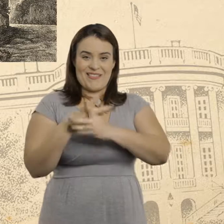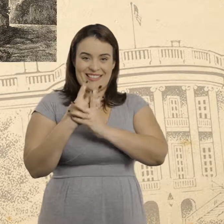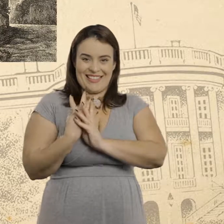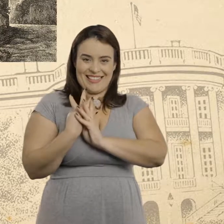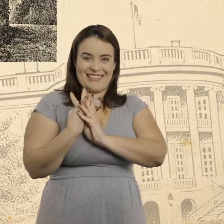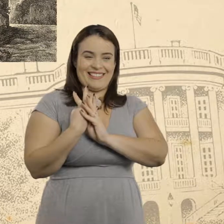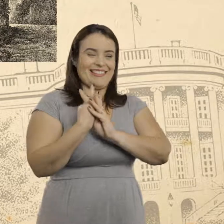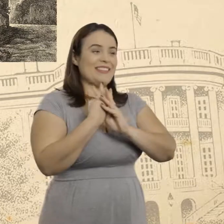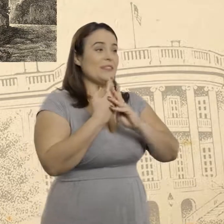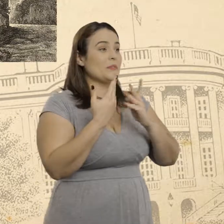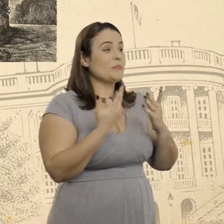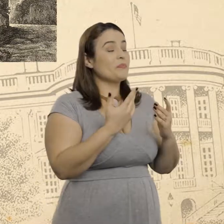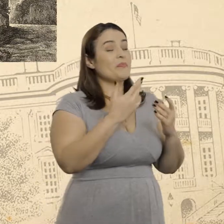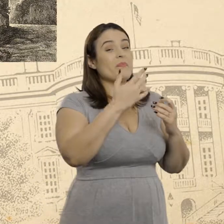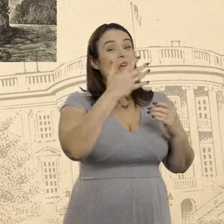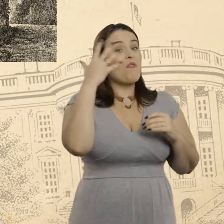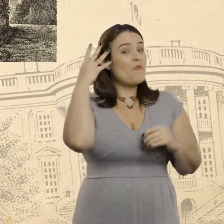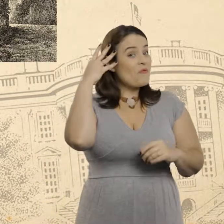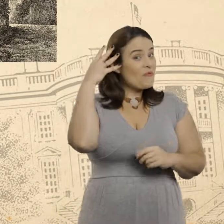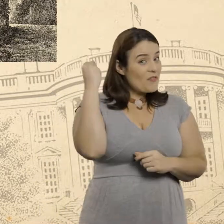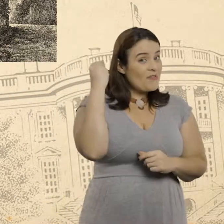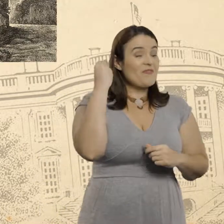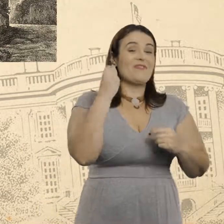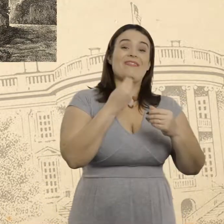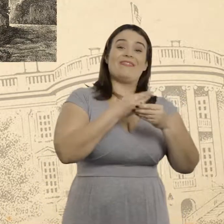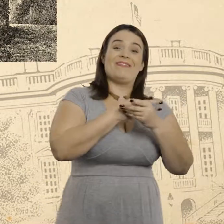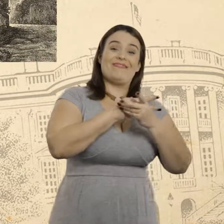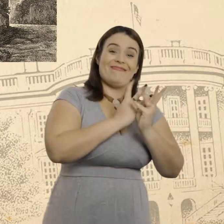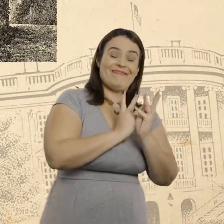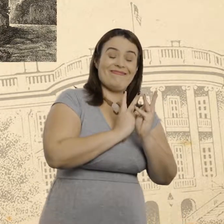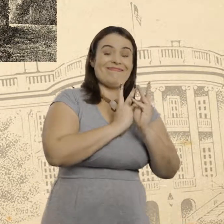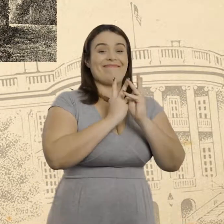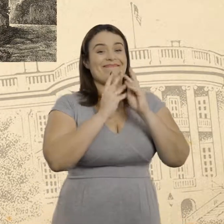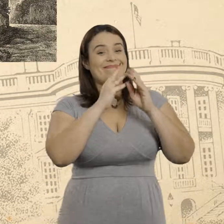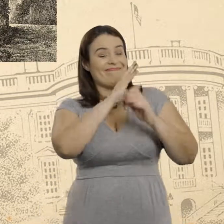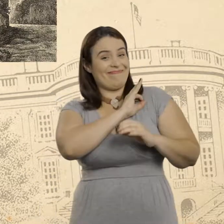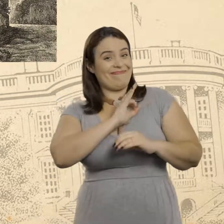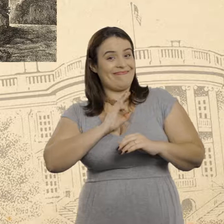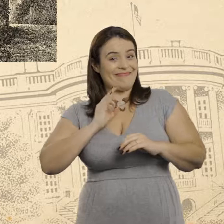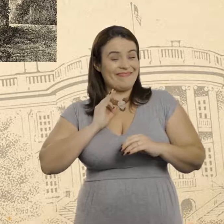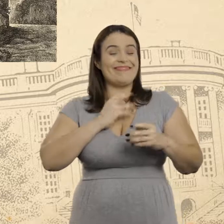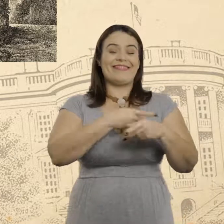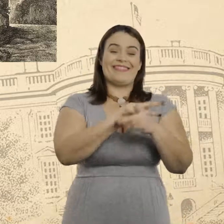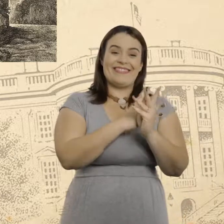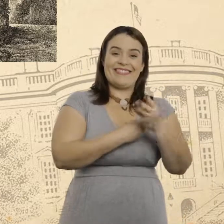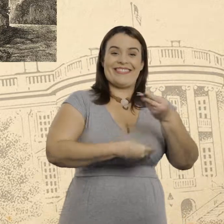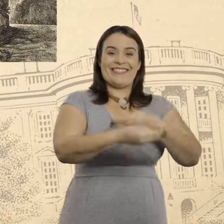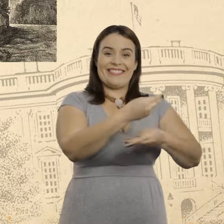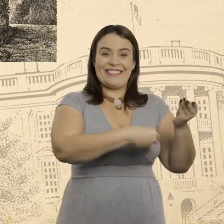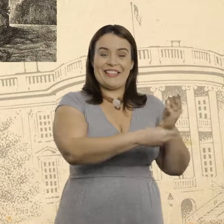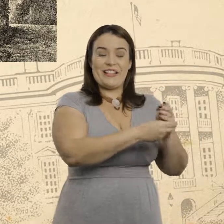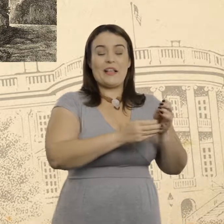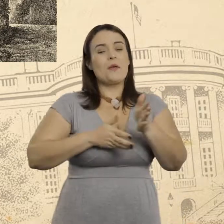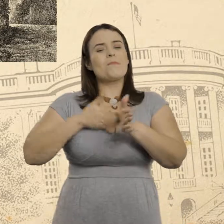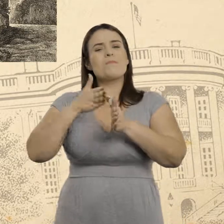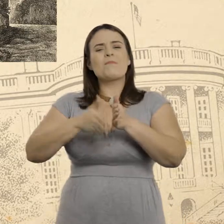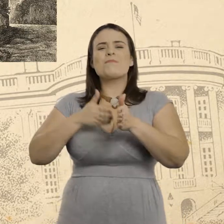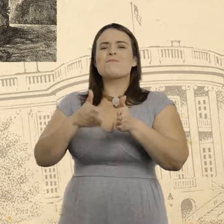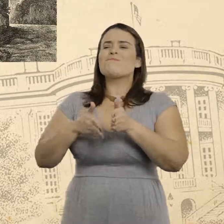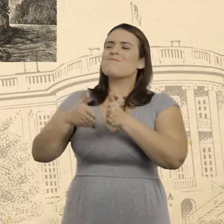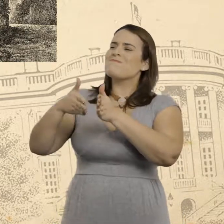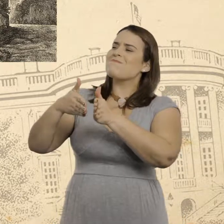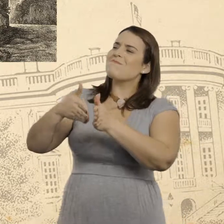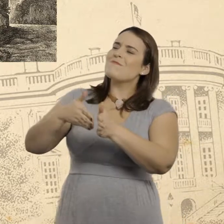o baralho. O Sr. Fogg, o detetive Fix e Aouda começaram a jogar. O trem seguiu a viagem passando